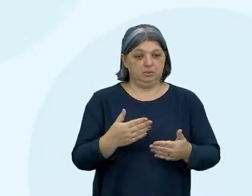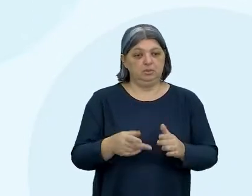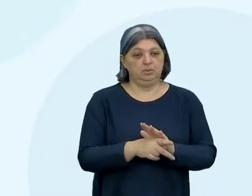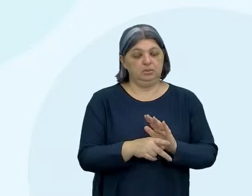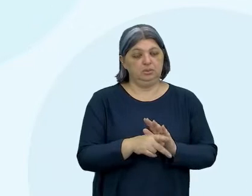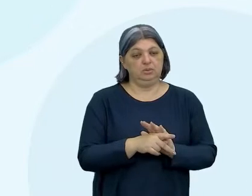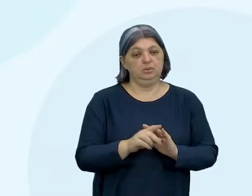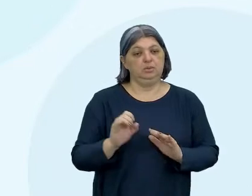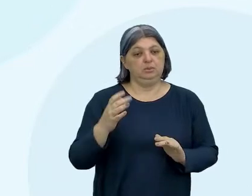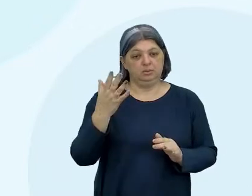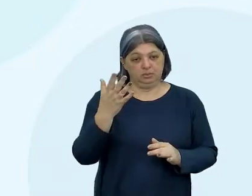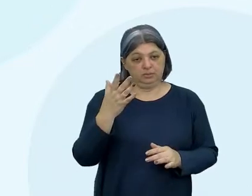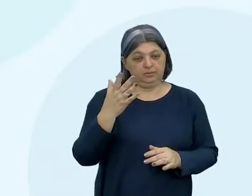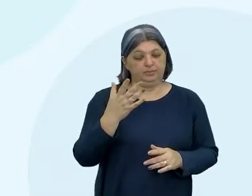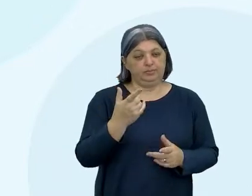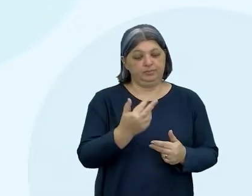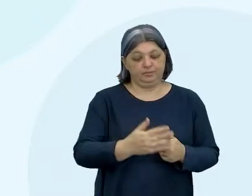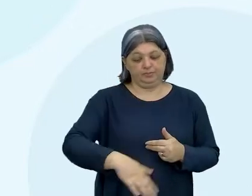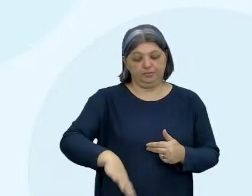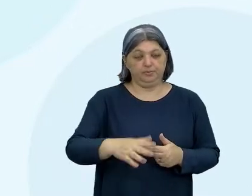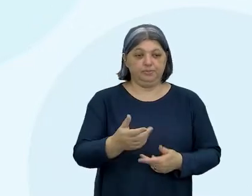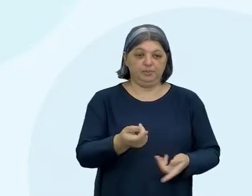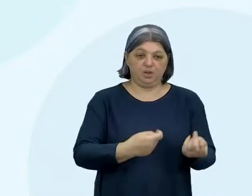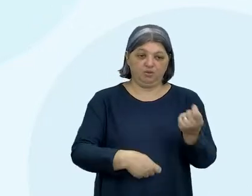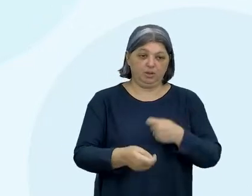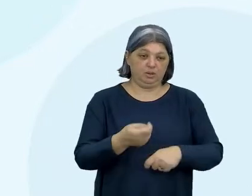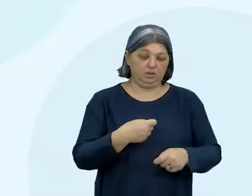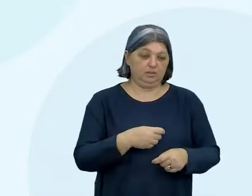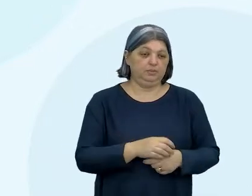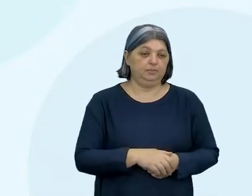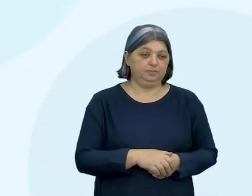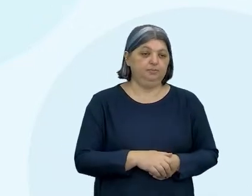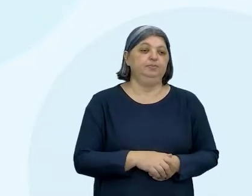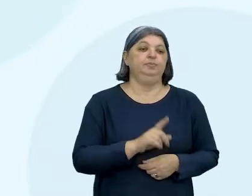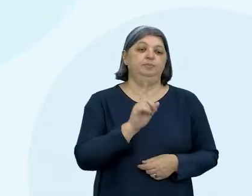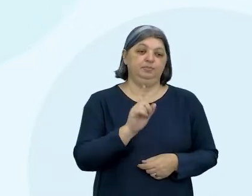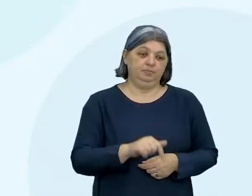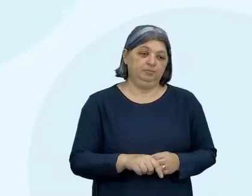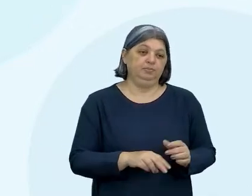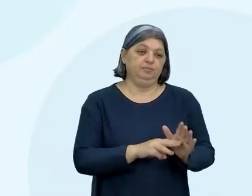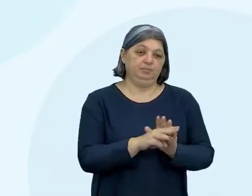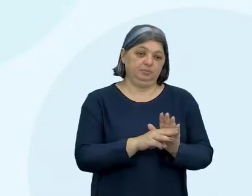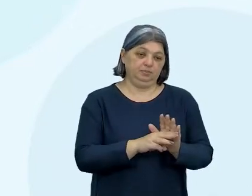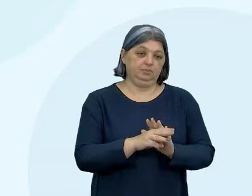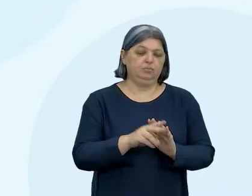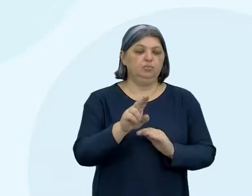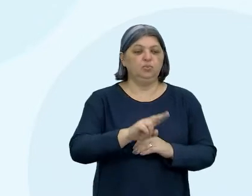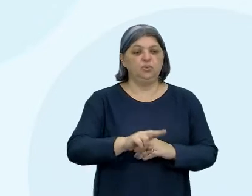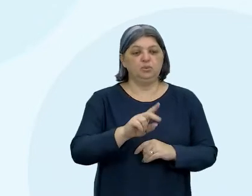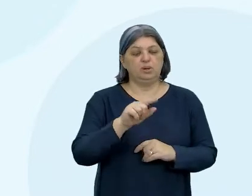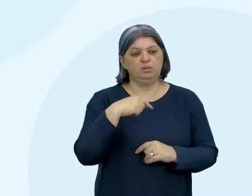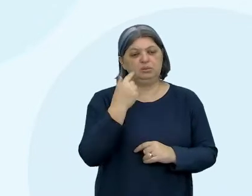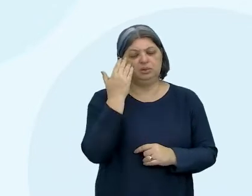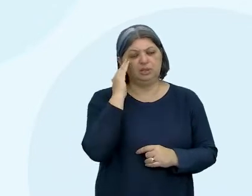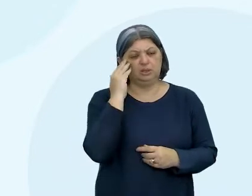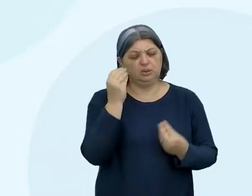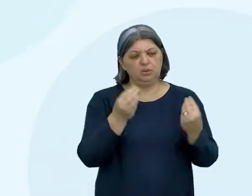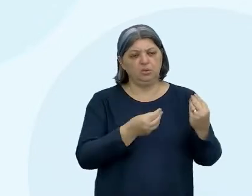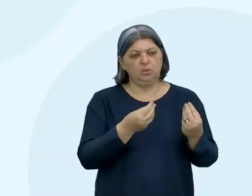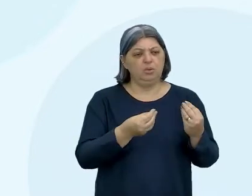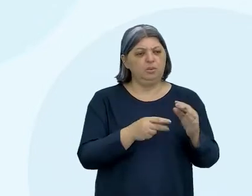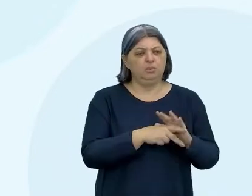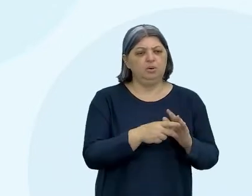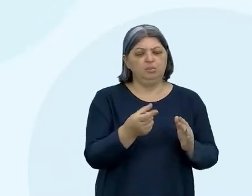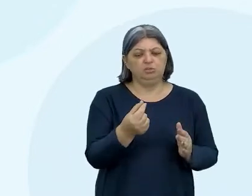as situações ligadas a finanças. É uma metodologia aí usada para a gente entender o nosso bolso